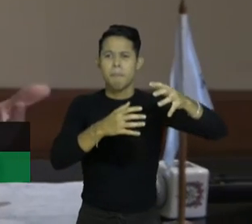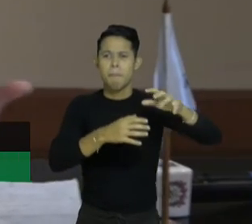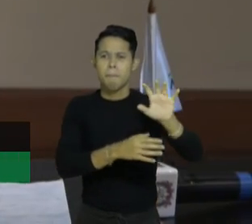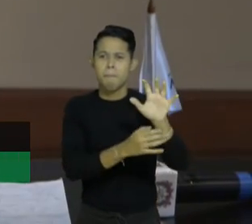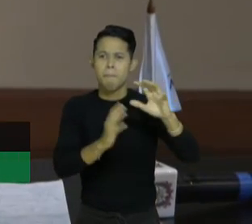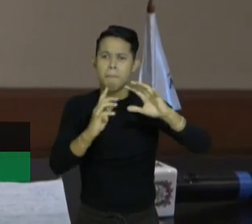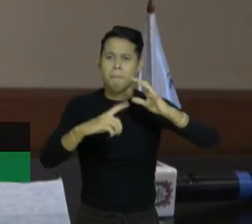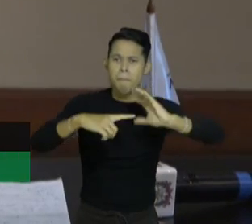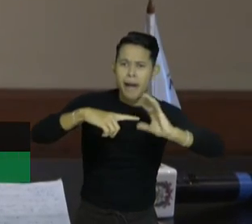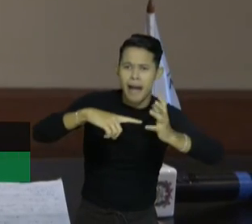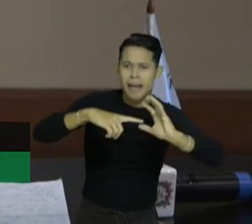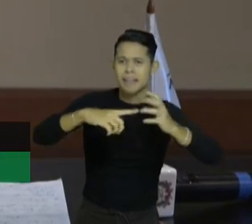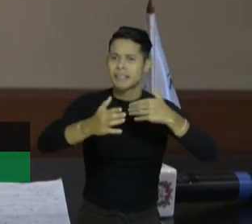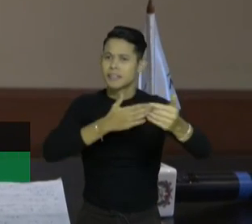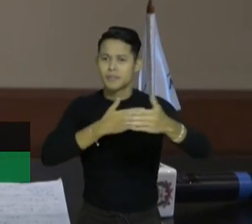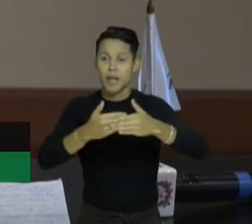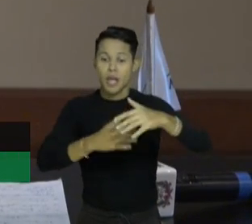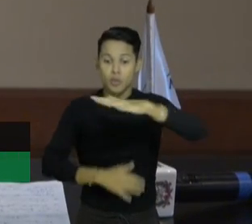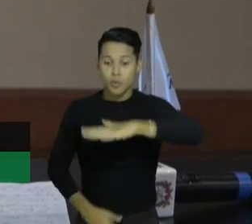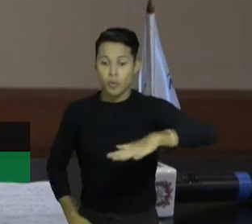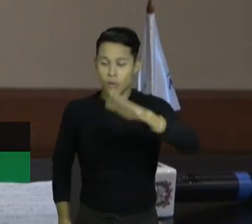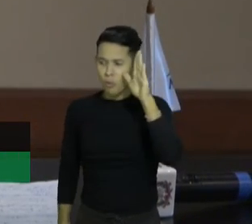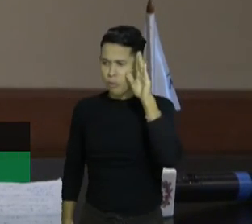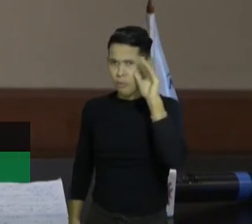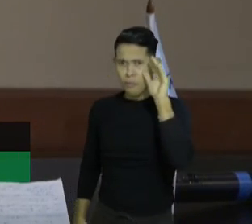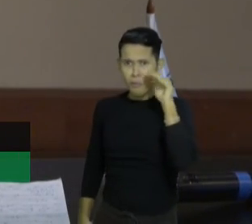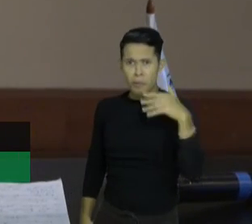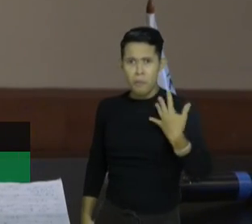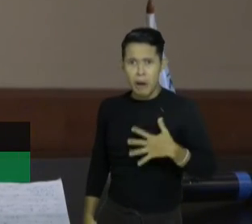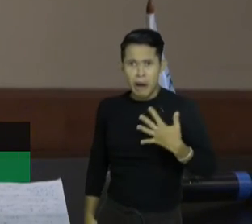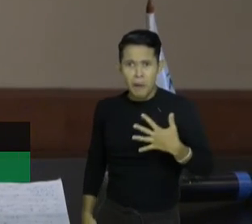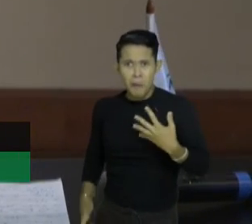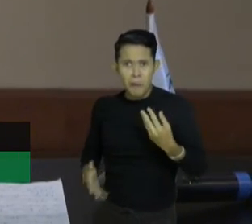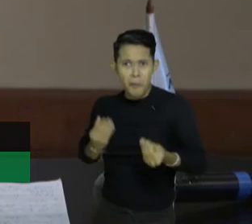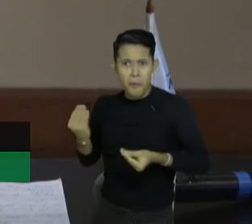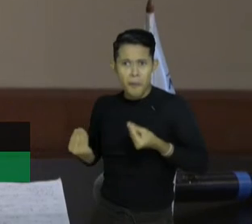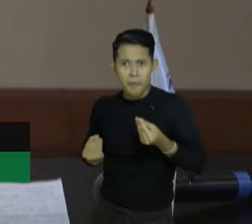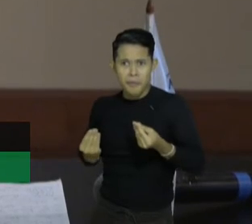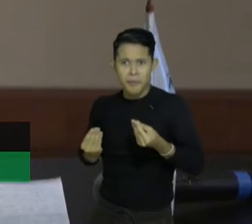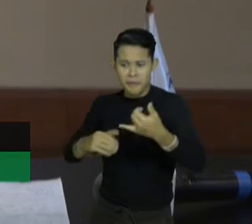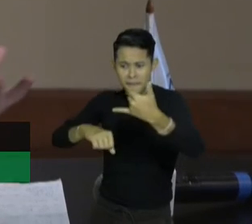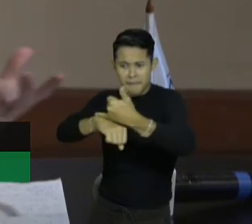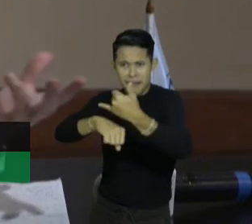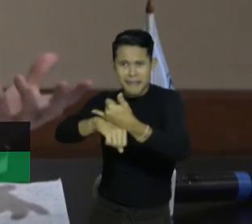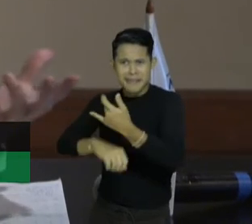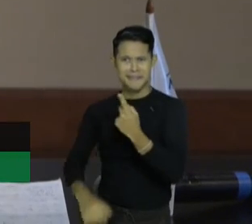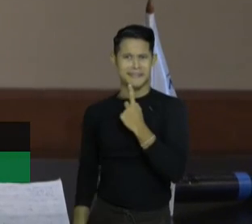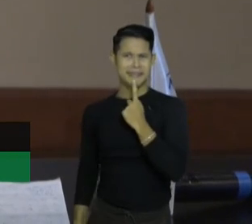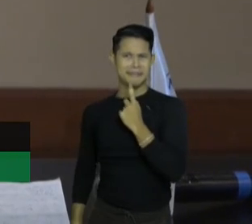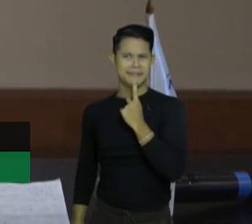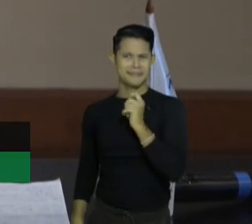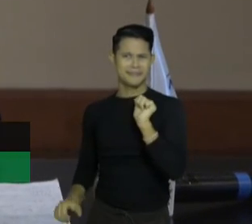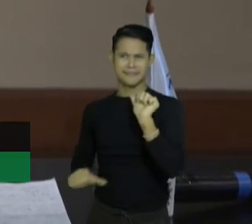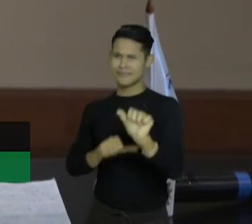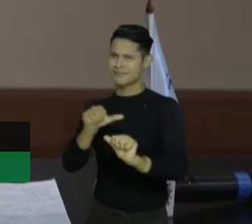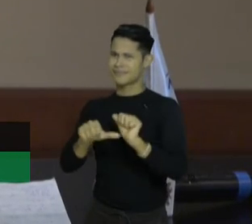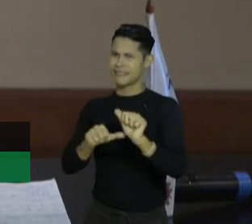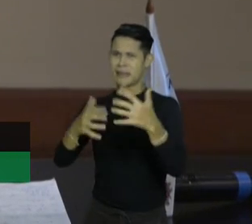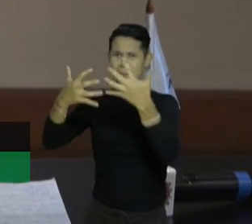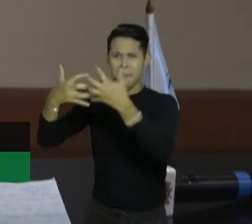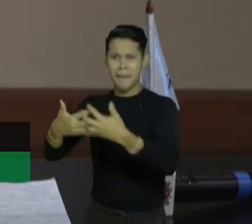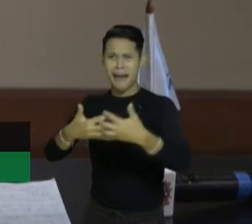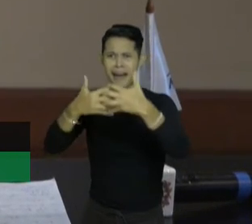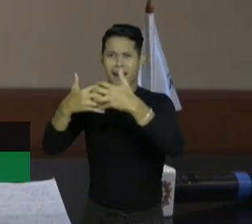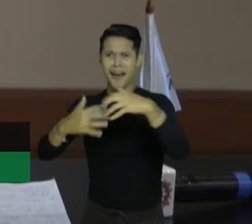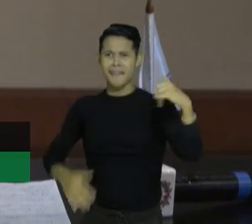e todo mundo ficou curioso mas como é que ele transforma aquele Pedregulho avermelhado né em máquinas aviões e mas